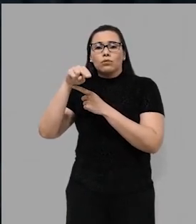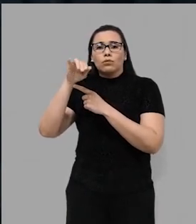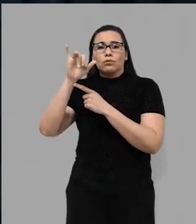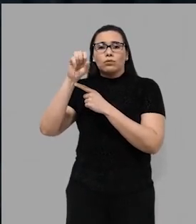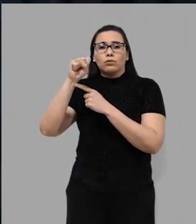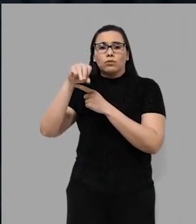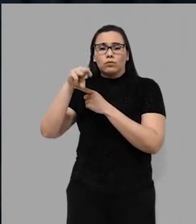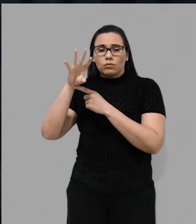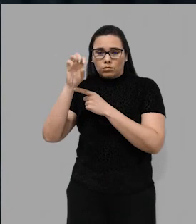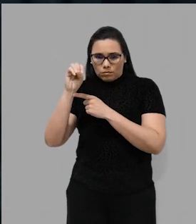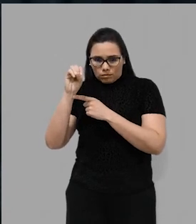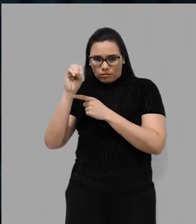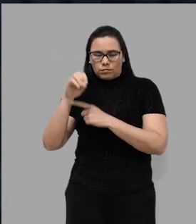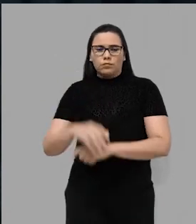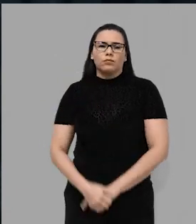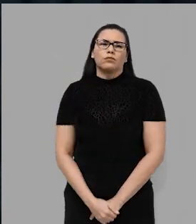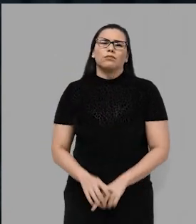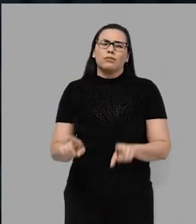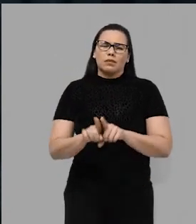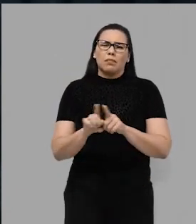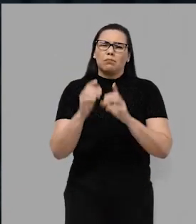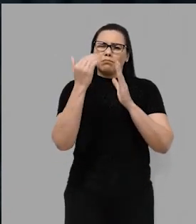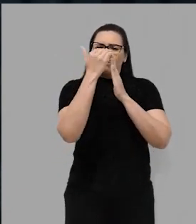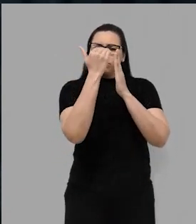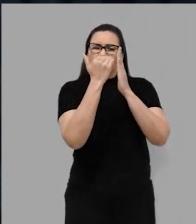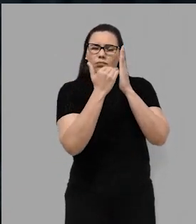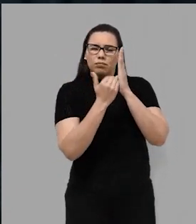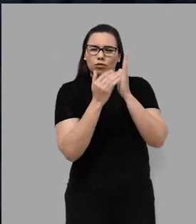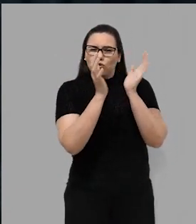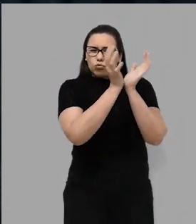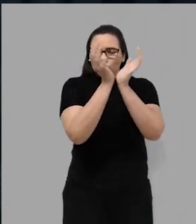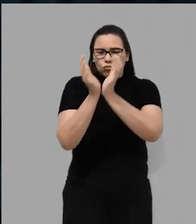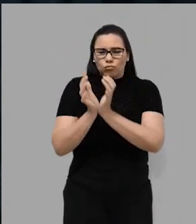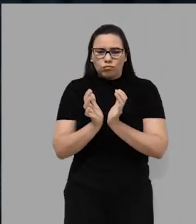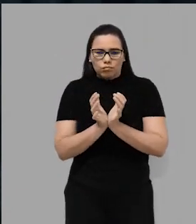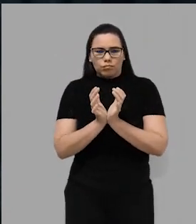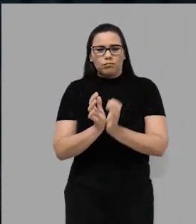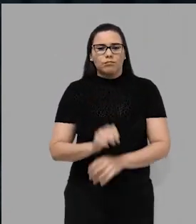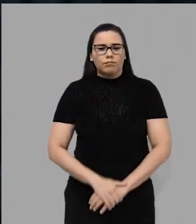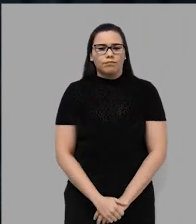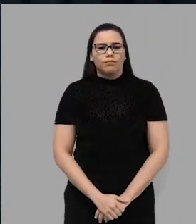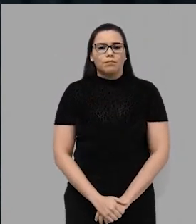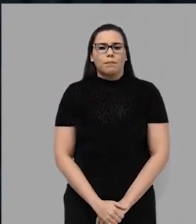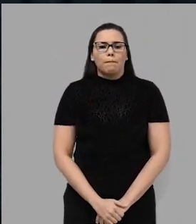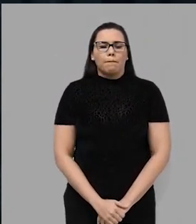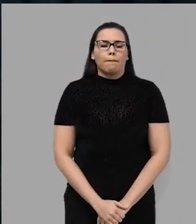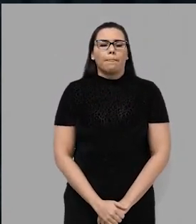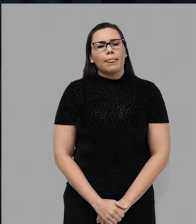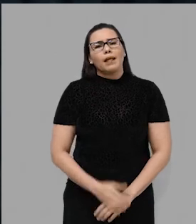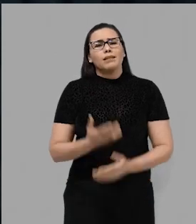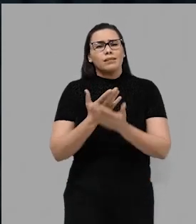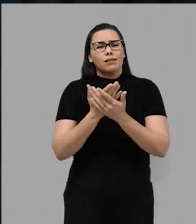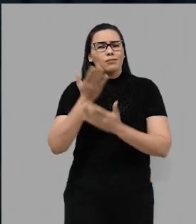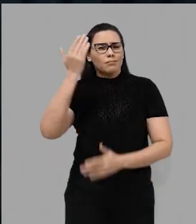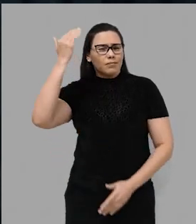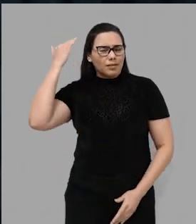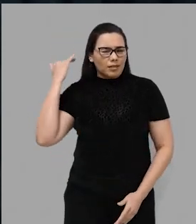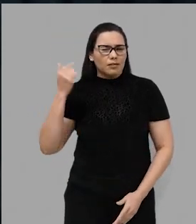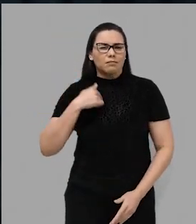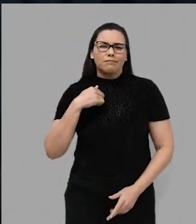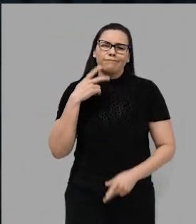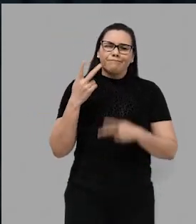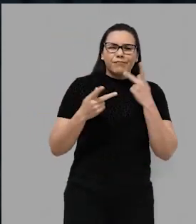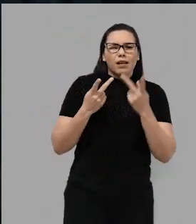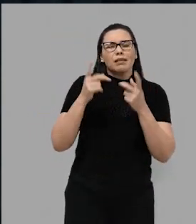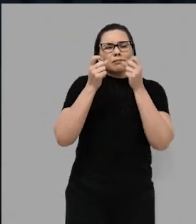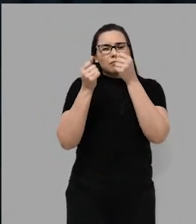Bem, classificação e parentesco evolutivo. Na última aula que eu falei para vocês ainda sobre sistemática,